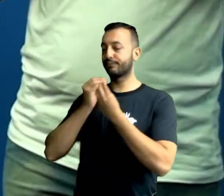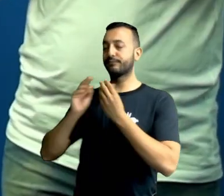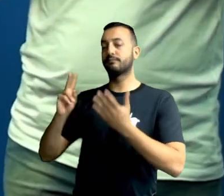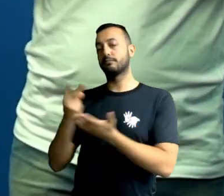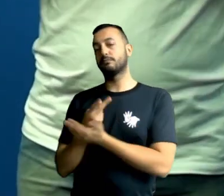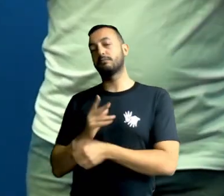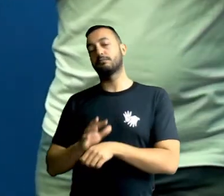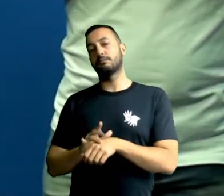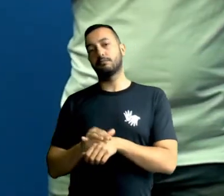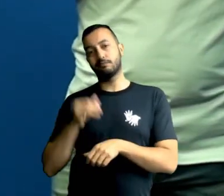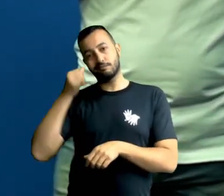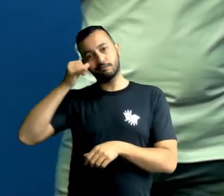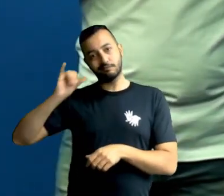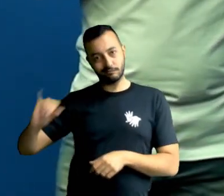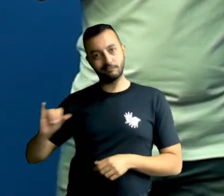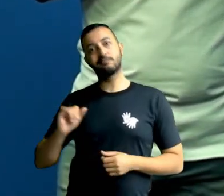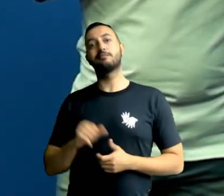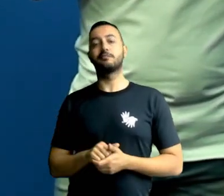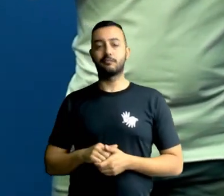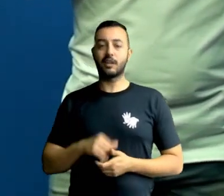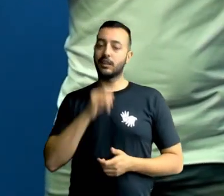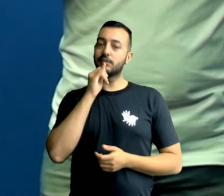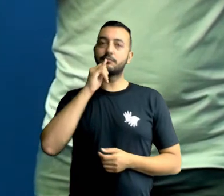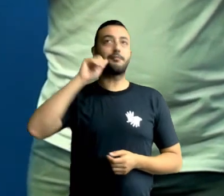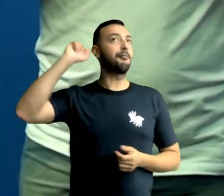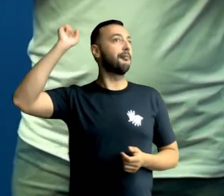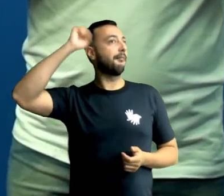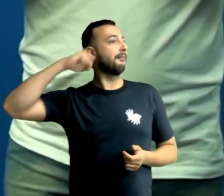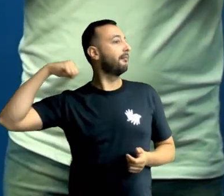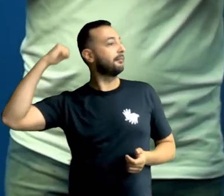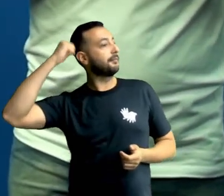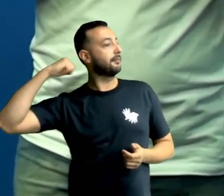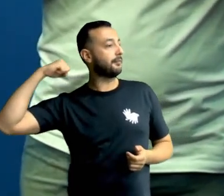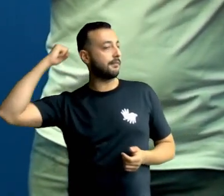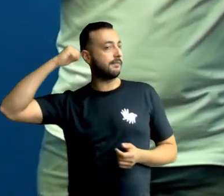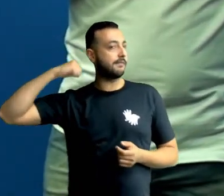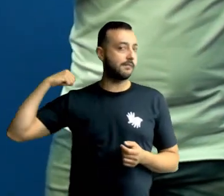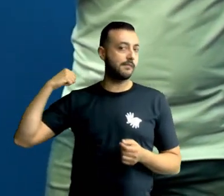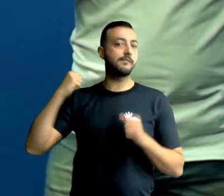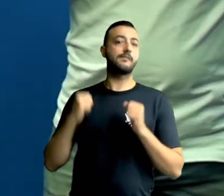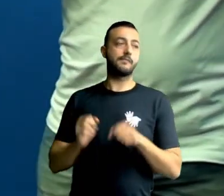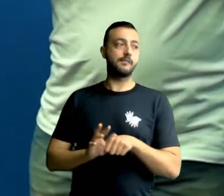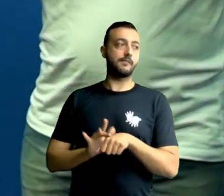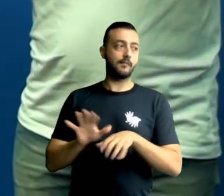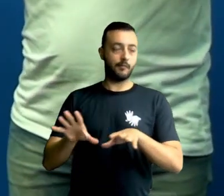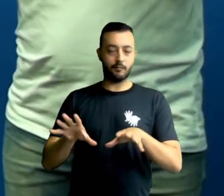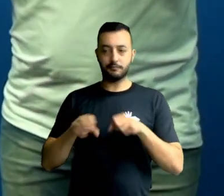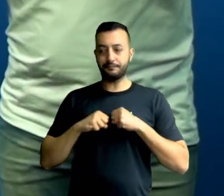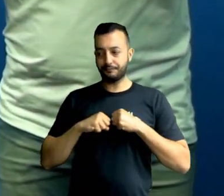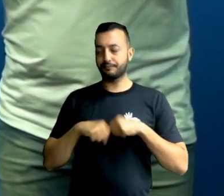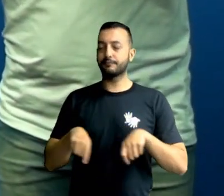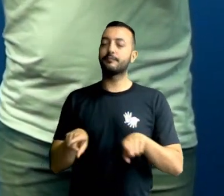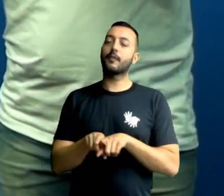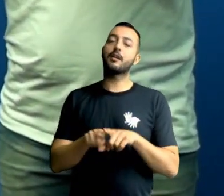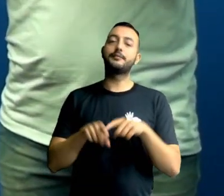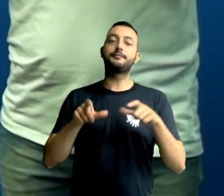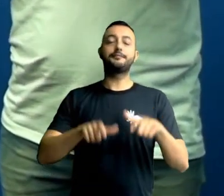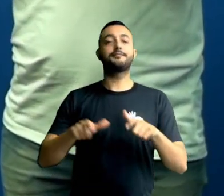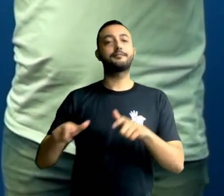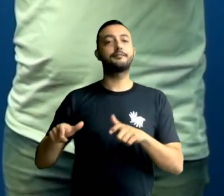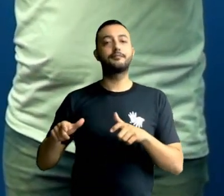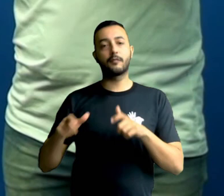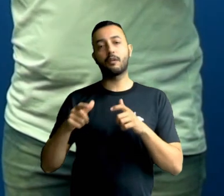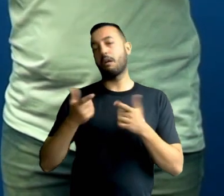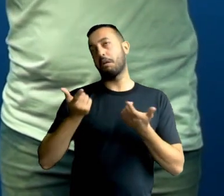outros locais com falta de higiene, como salões de beleza, pode transmitir algumas doenças, como ambientes comerciais,